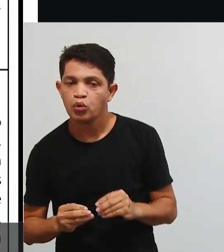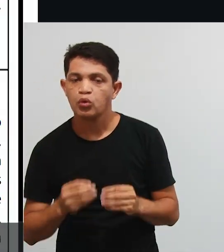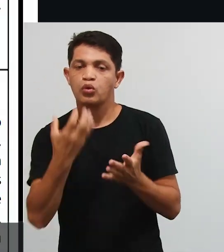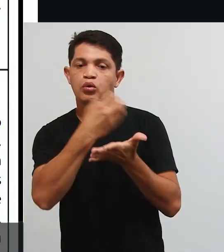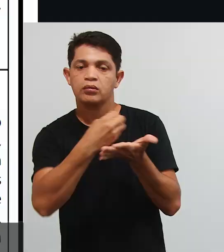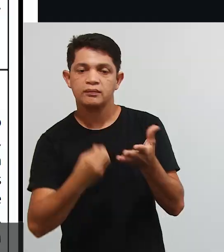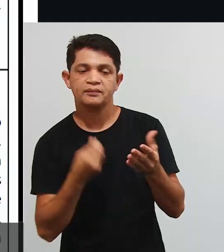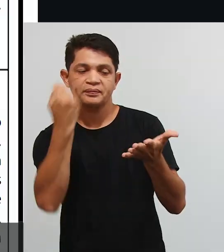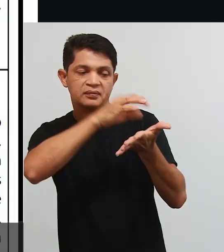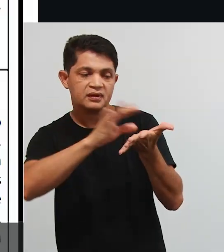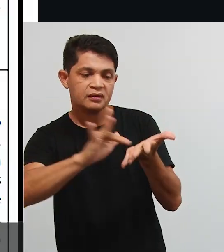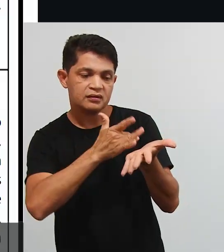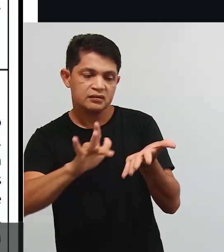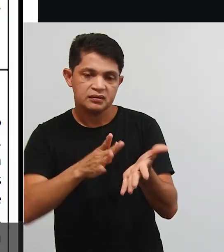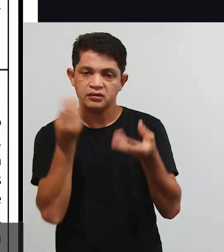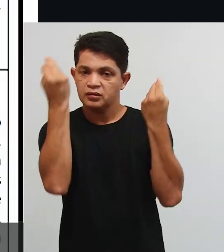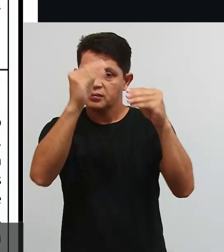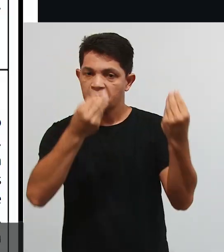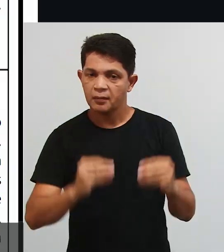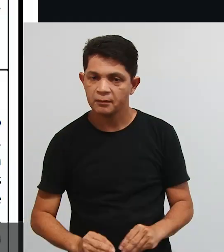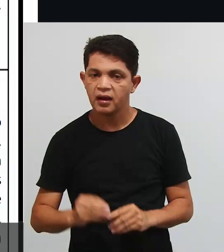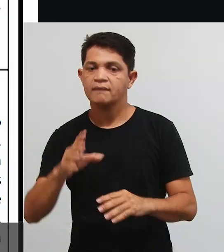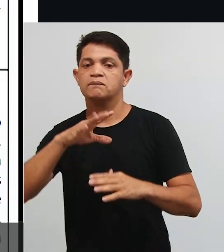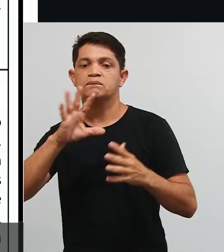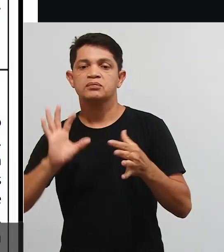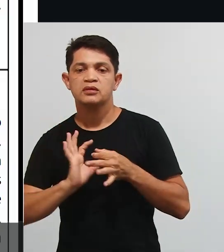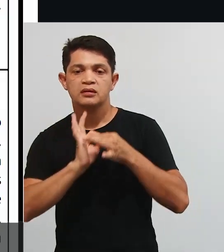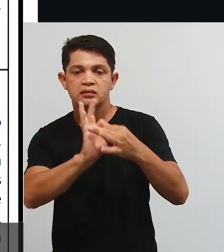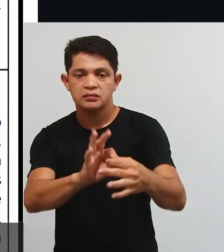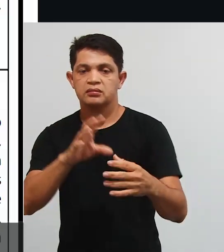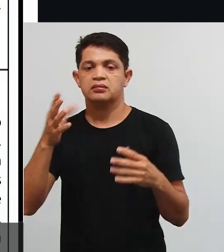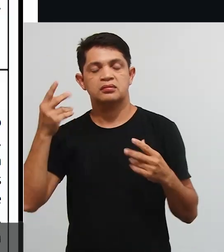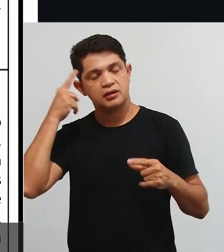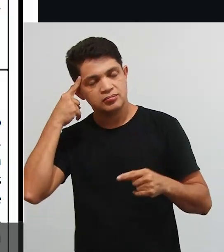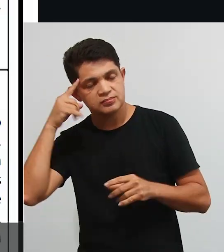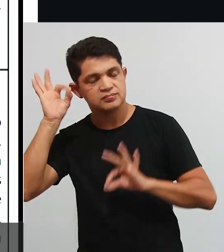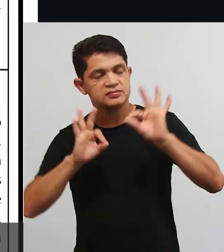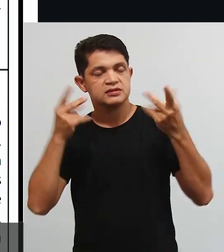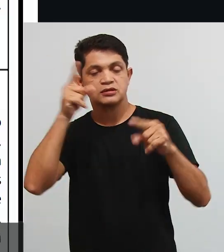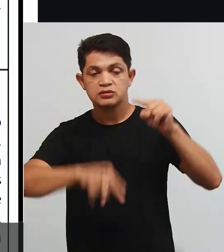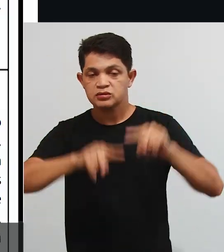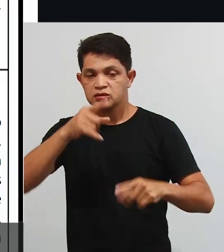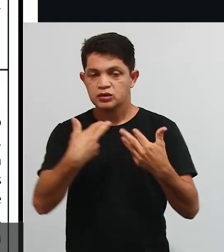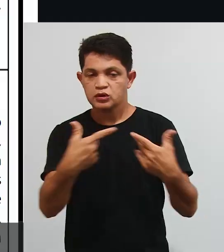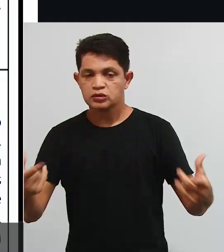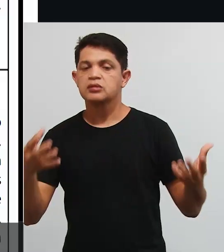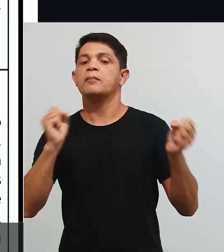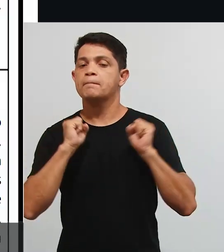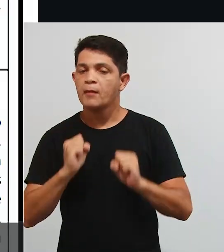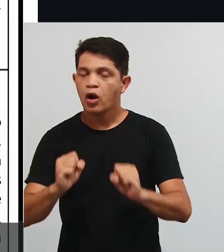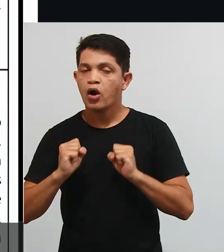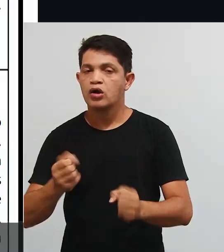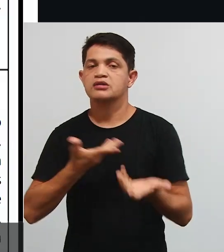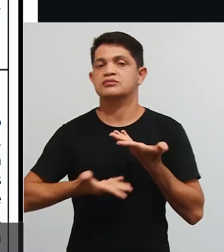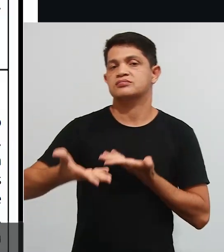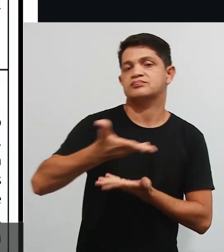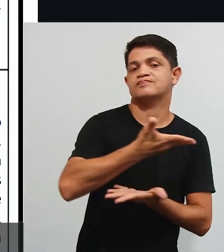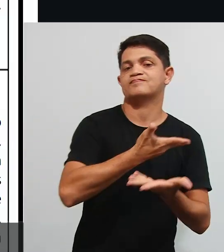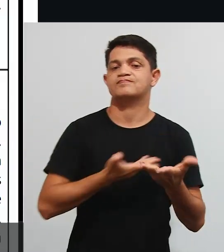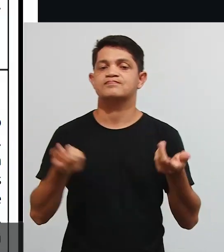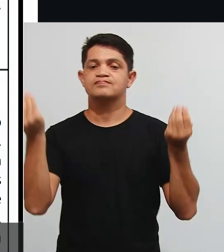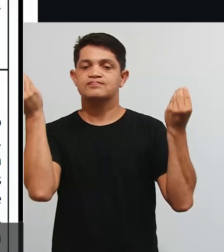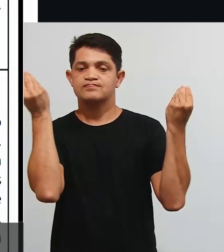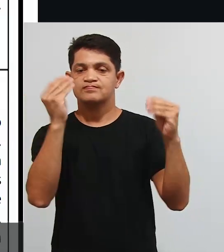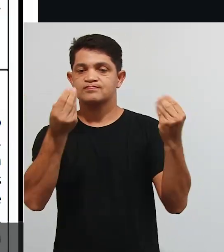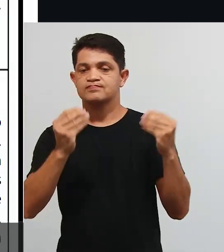conteúdo digital e analógico. Então, olha só, quem estiver aí pensando em material didático pode ser um caminho.